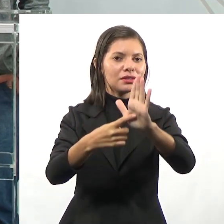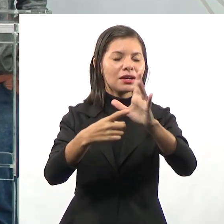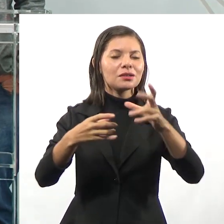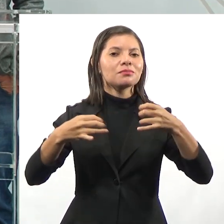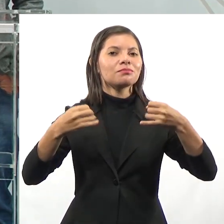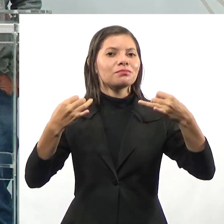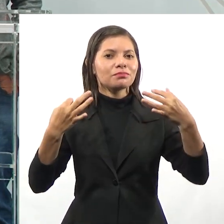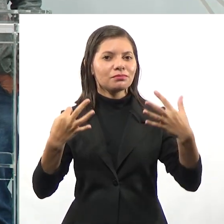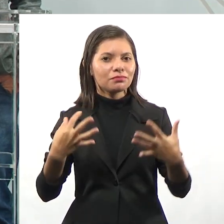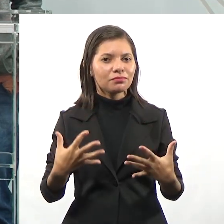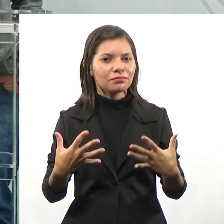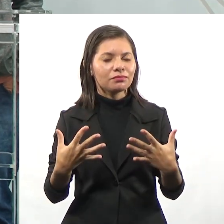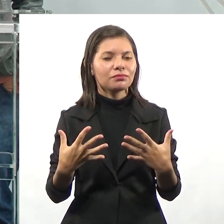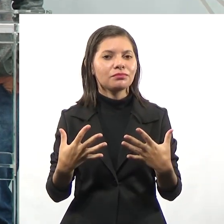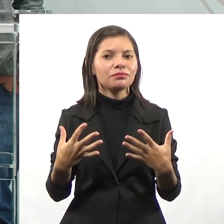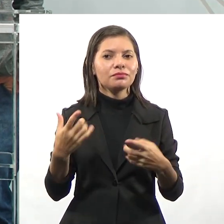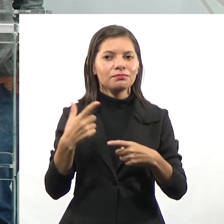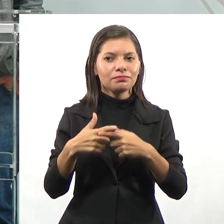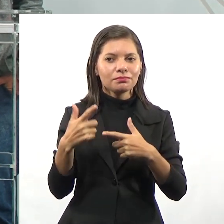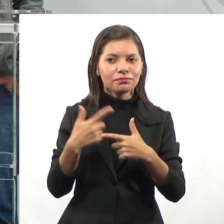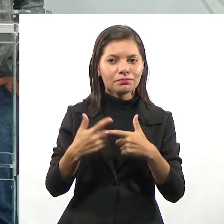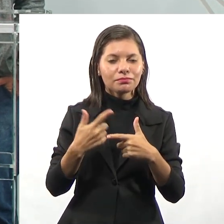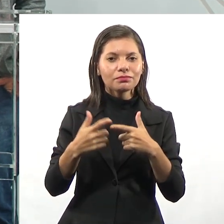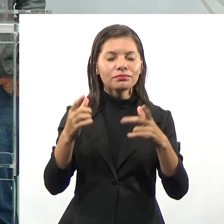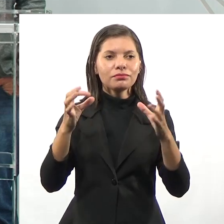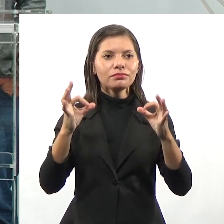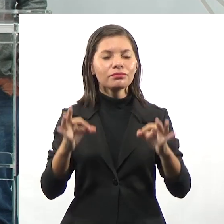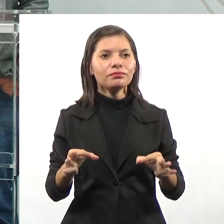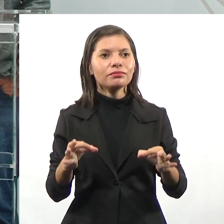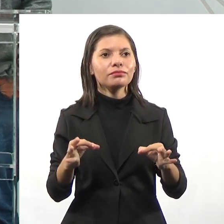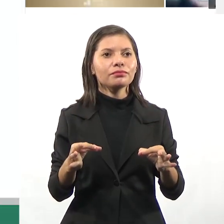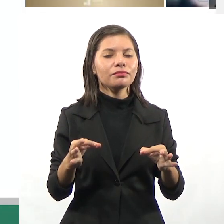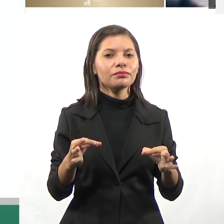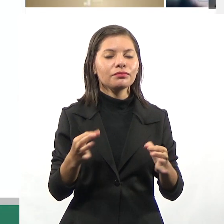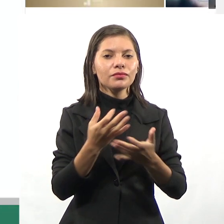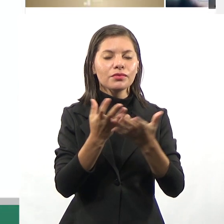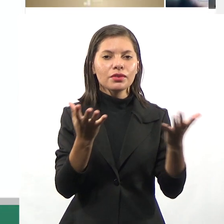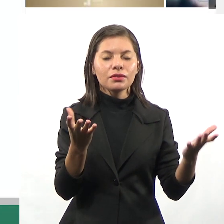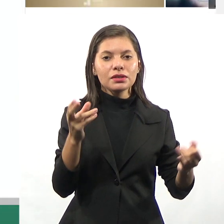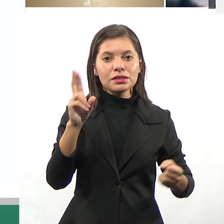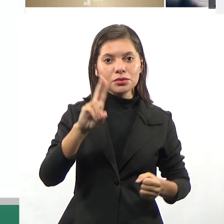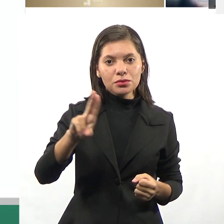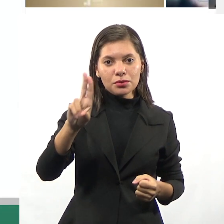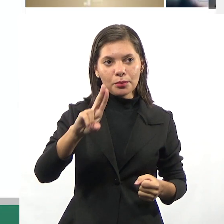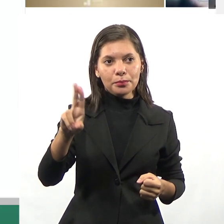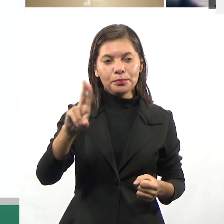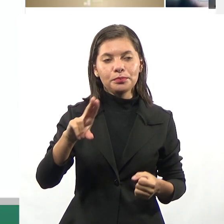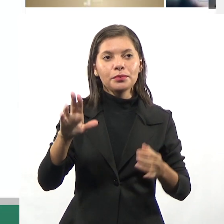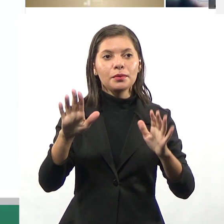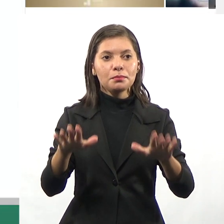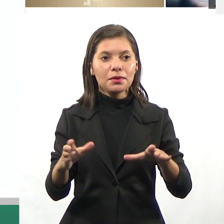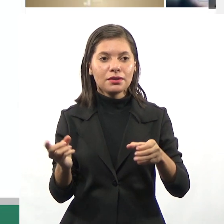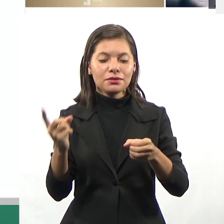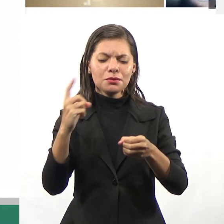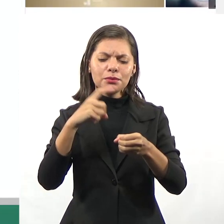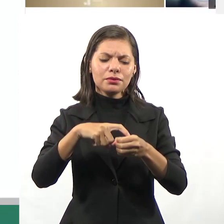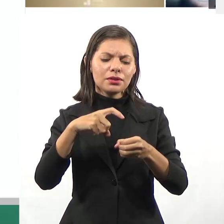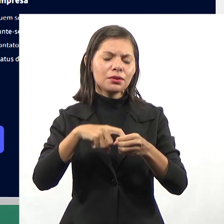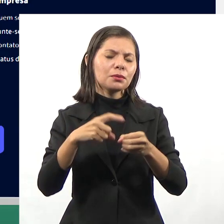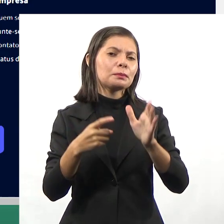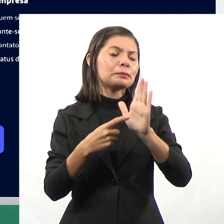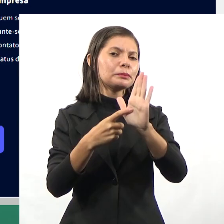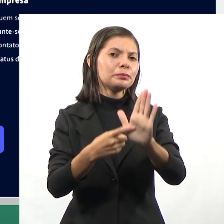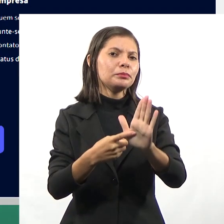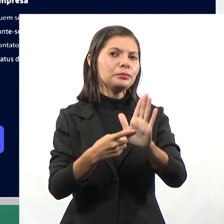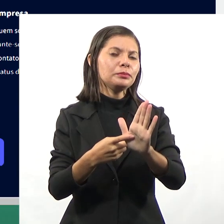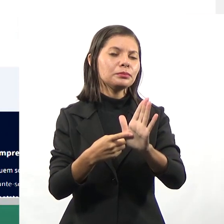característica de apresentar uma definição para o problema, certo? Para o termo que você utilizou. Mas,